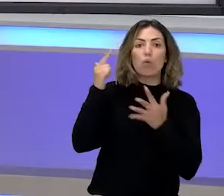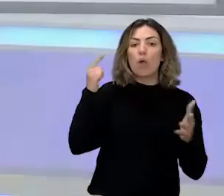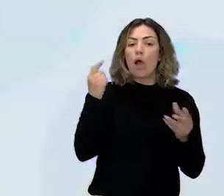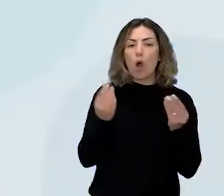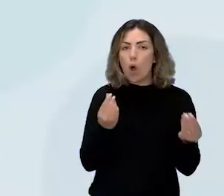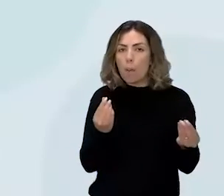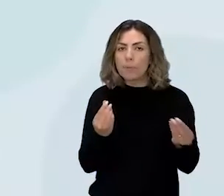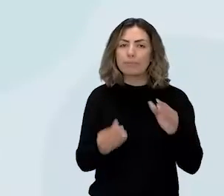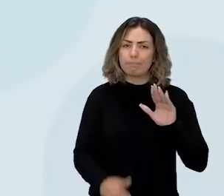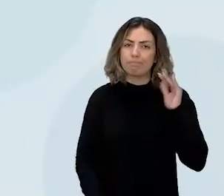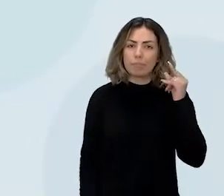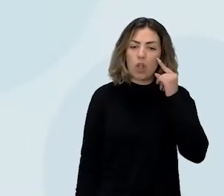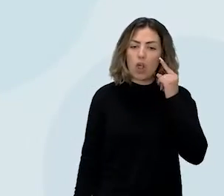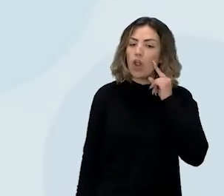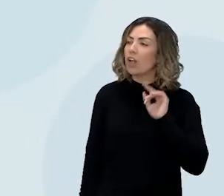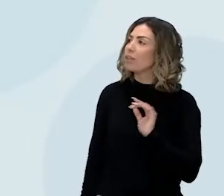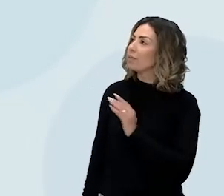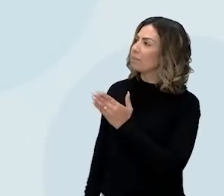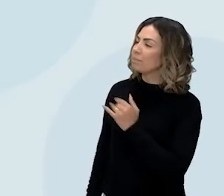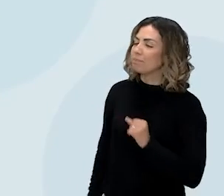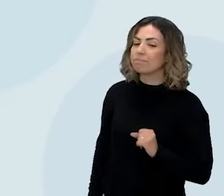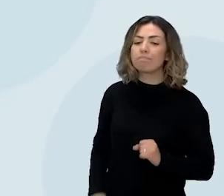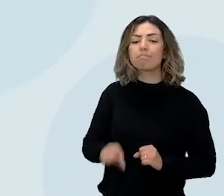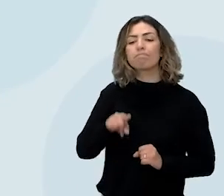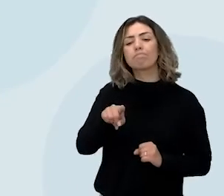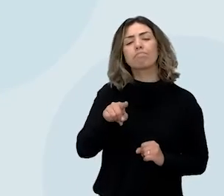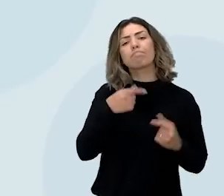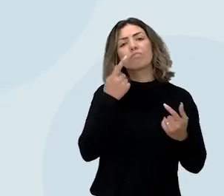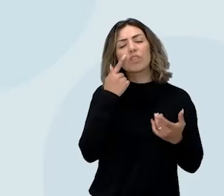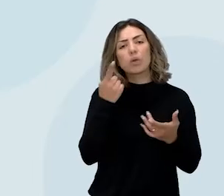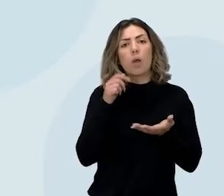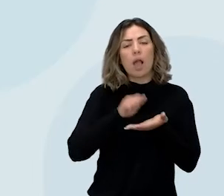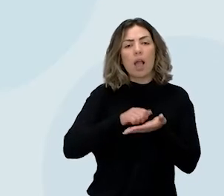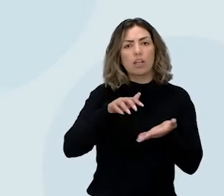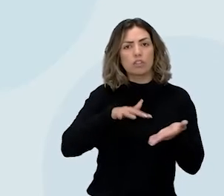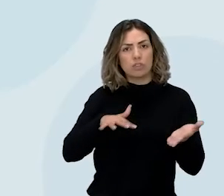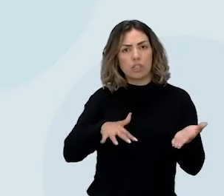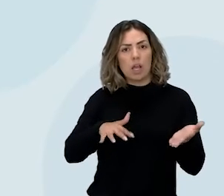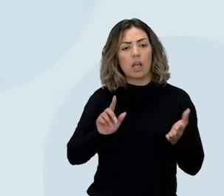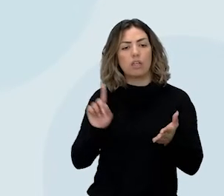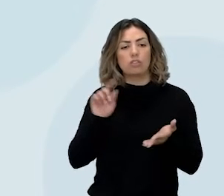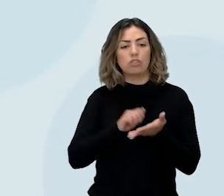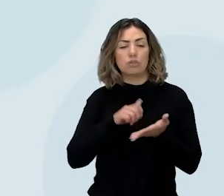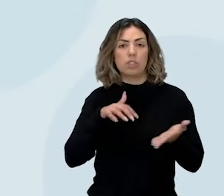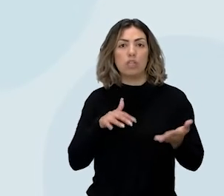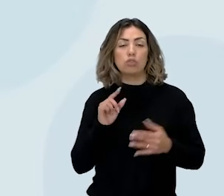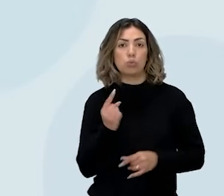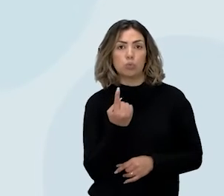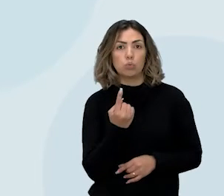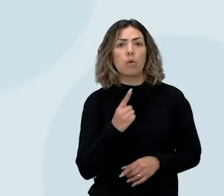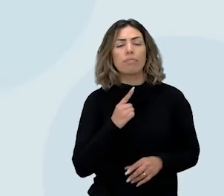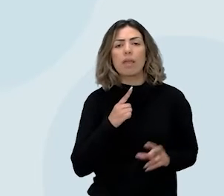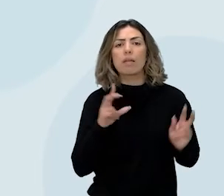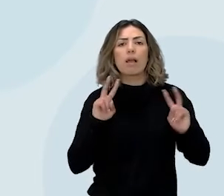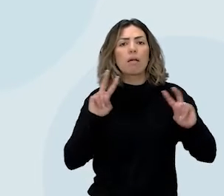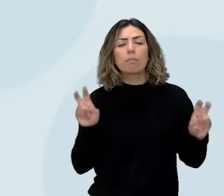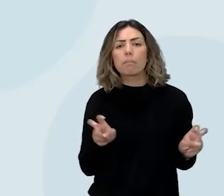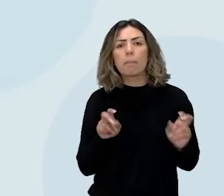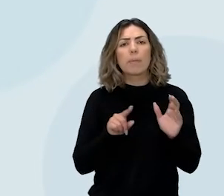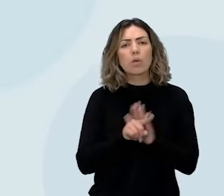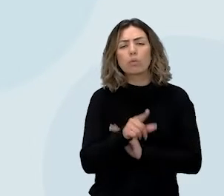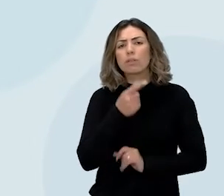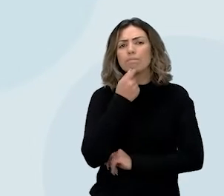a nossa telinha, ó, vocês teriam que já ter essa atividade, lá na atividade 1, uma questão norteadora, né? O que você